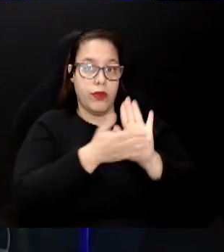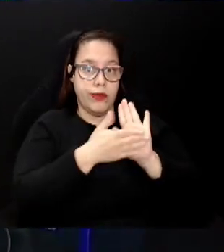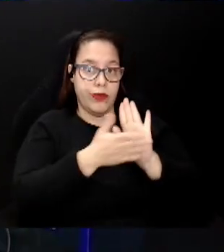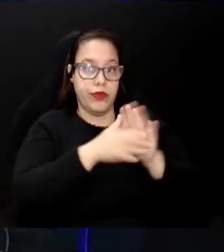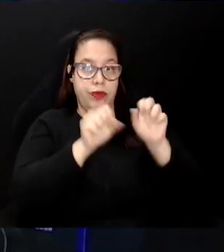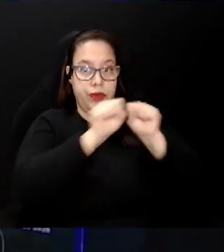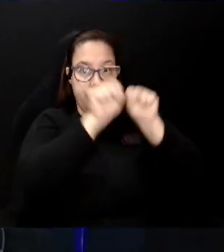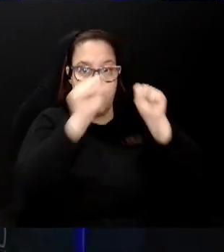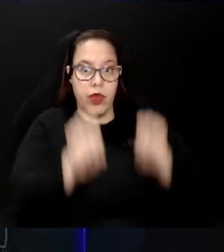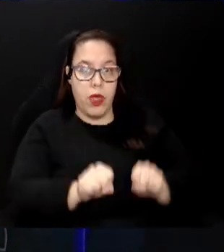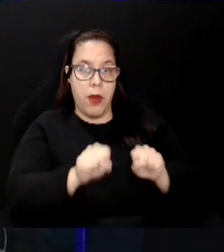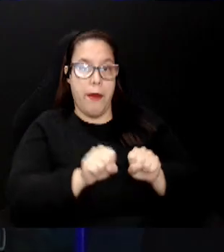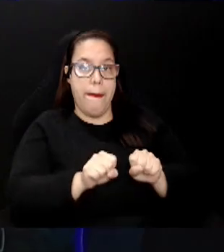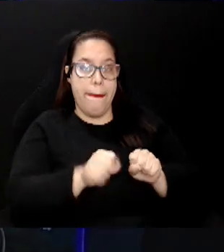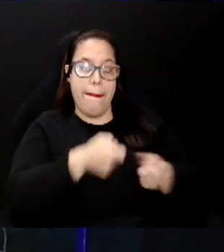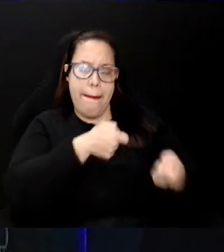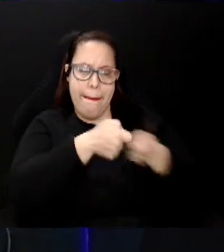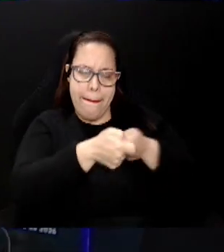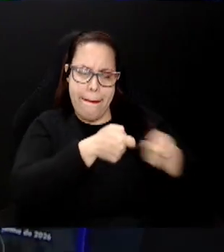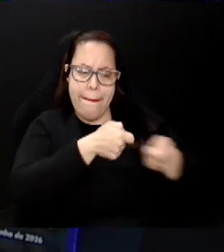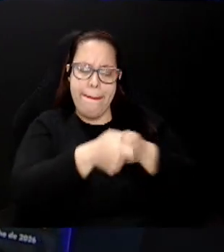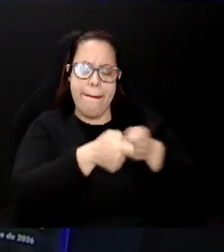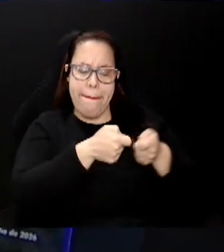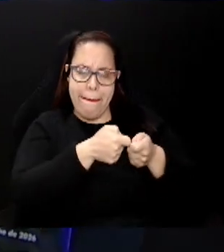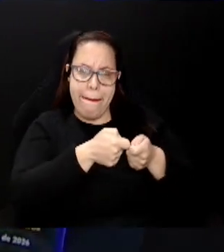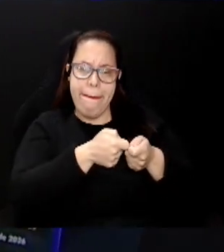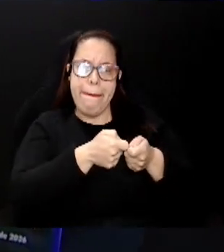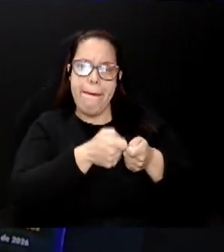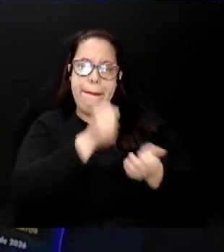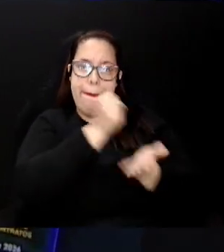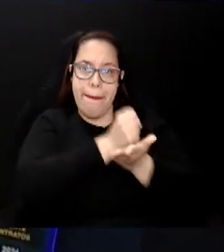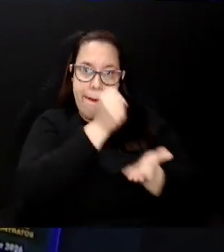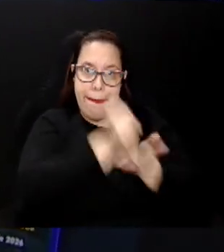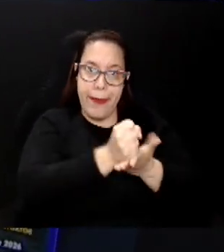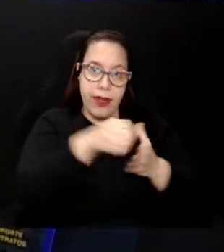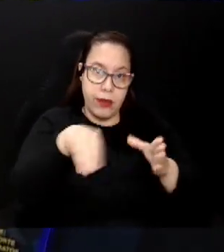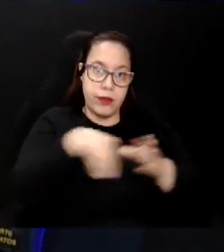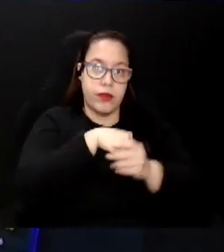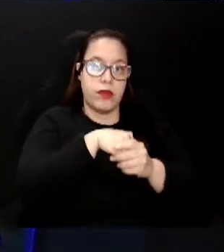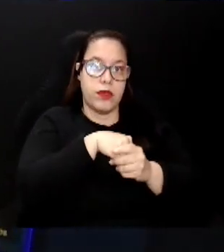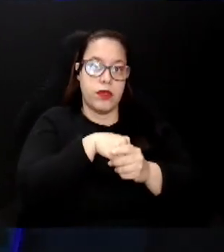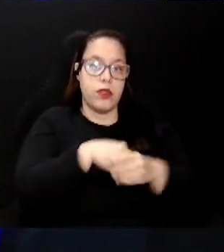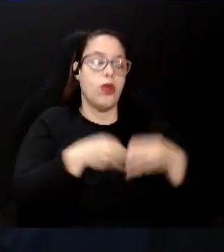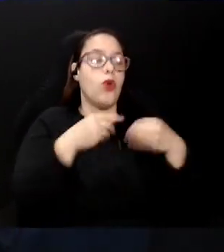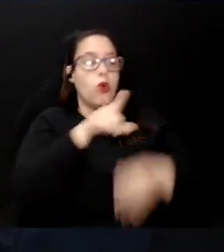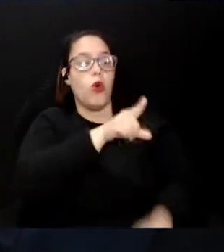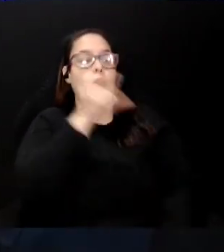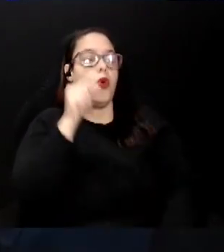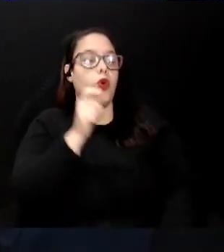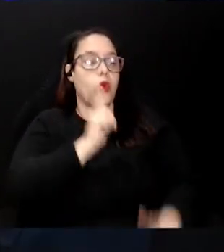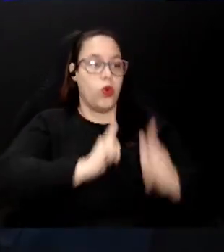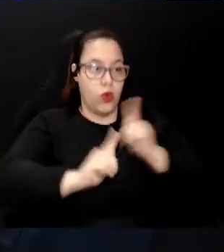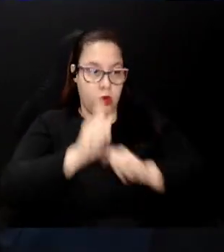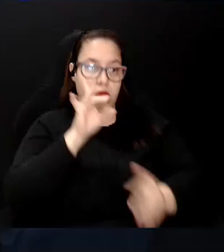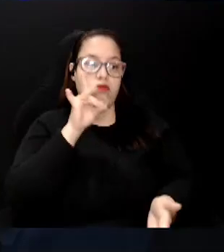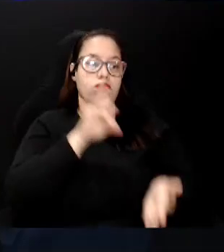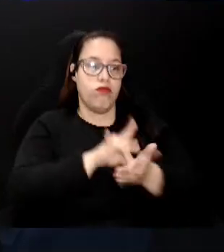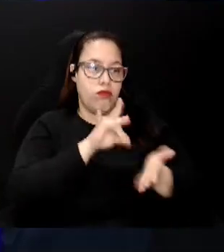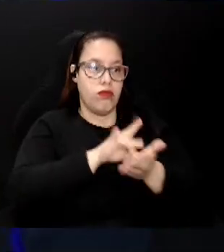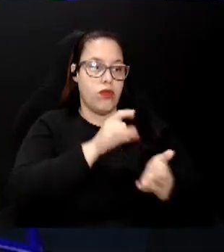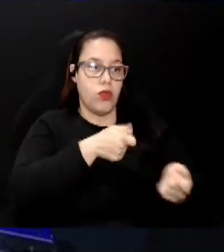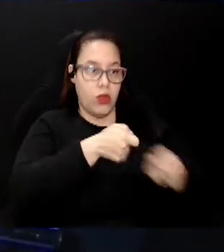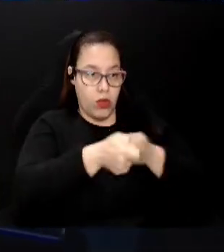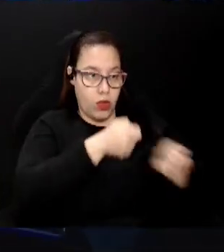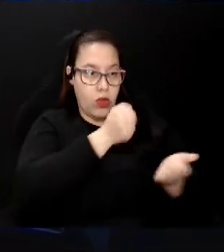de controle de contrato, controle interno, como um instrumento de gestão eficiente de controle dos contratos.